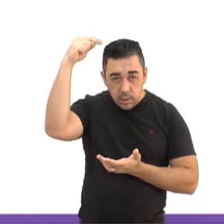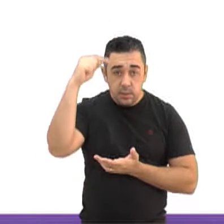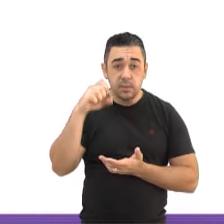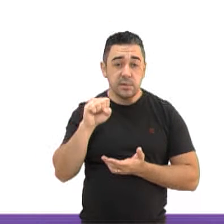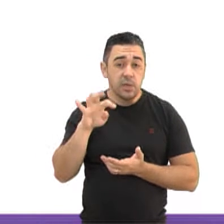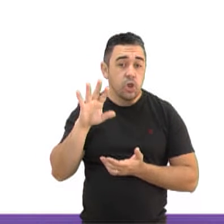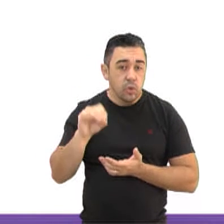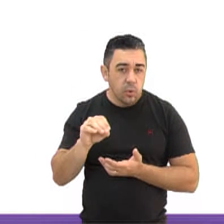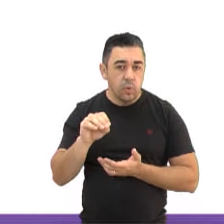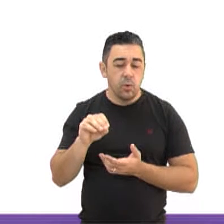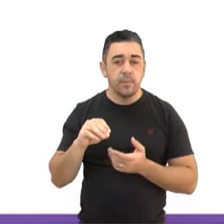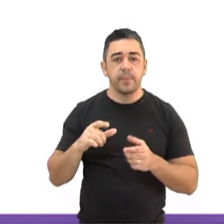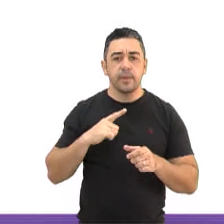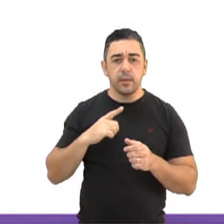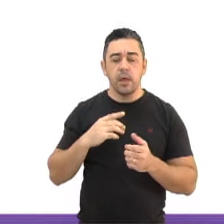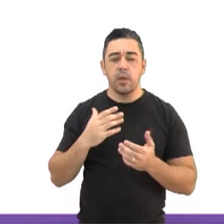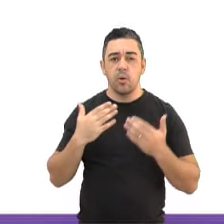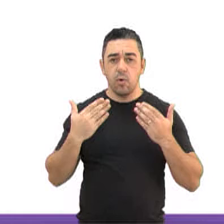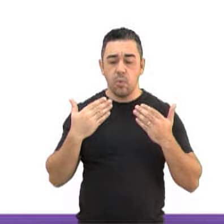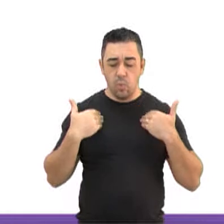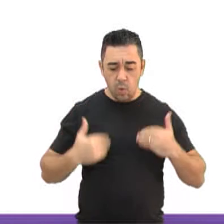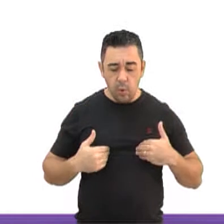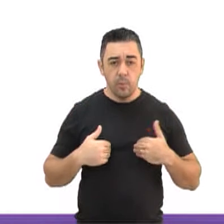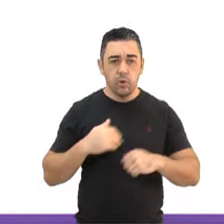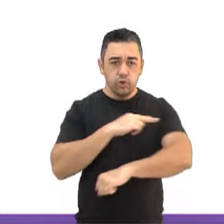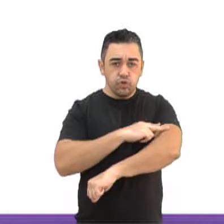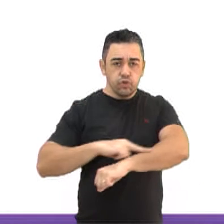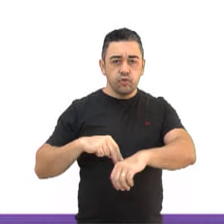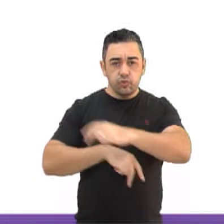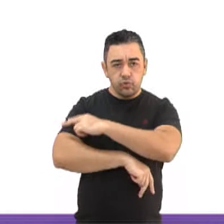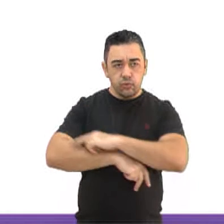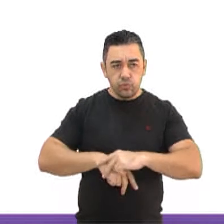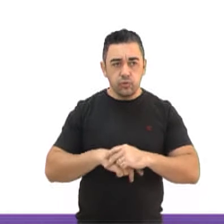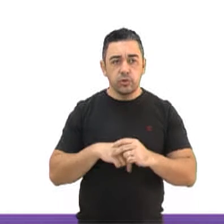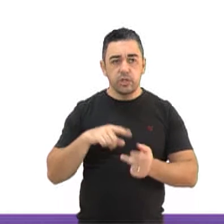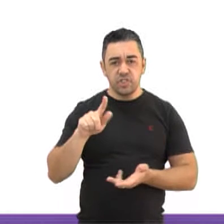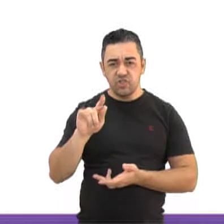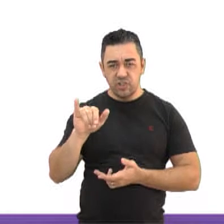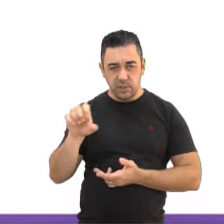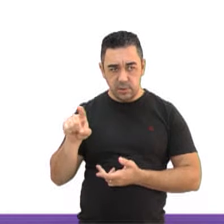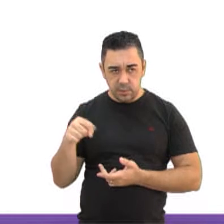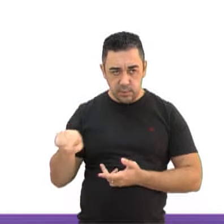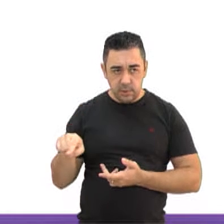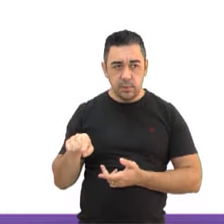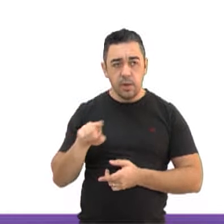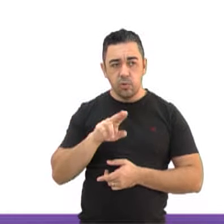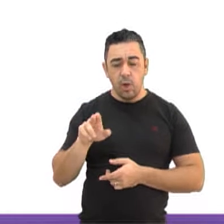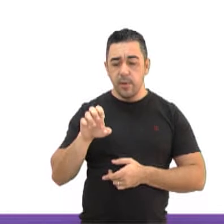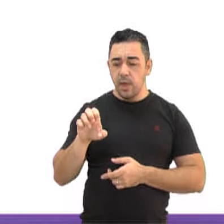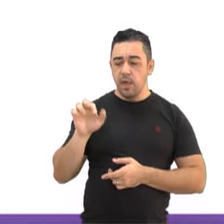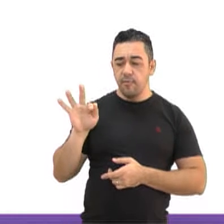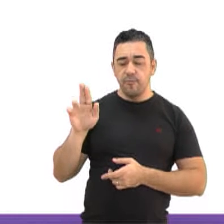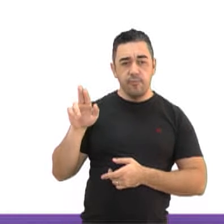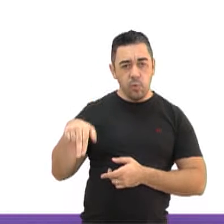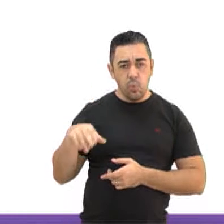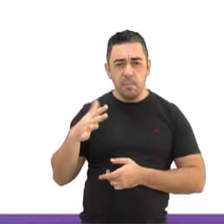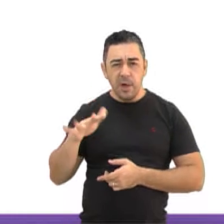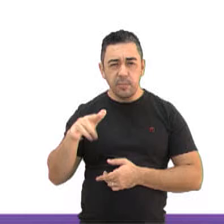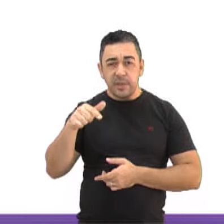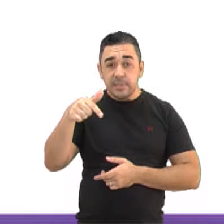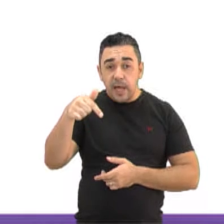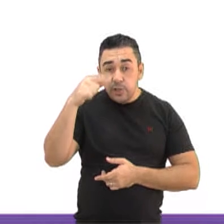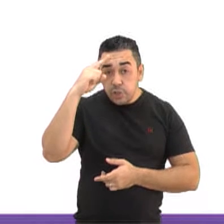onde tem seu corpo pintado com giz, denominado efum, e ele passa mais ou menos 7